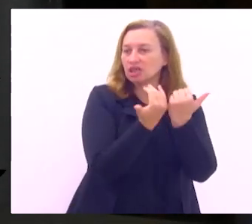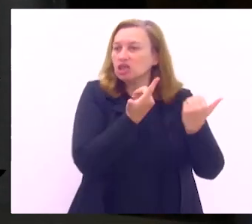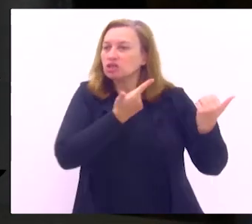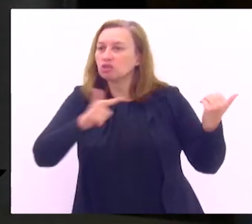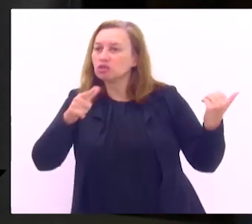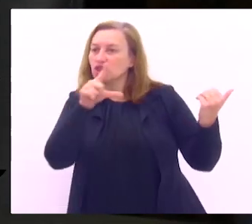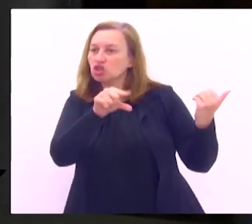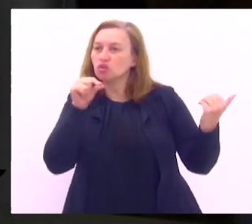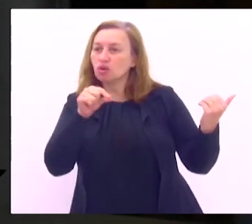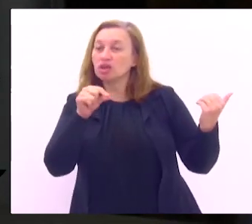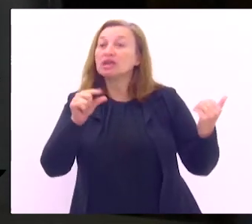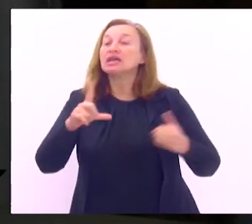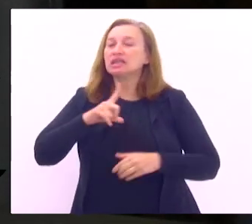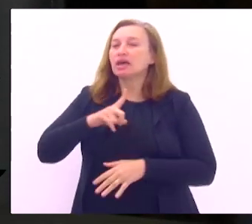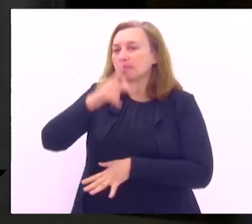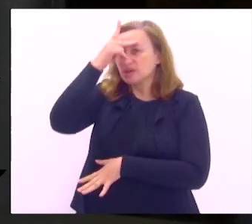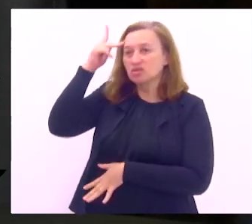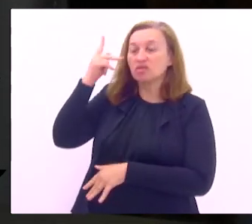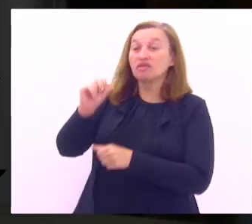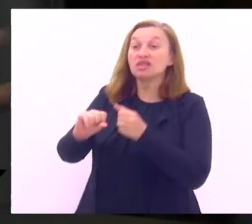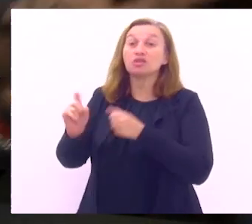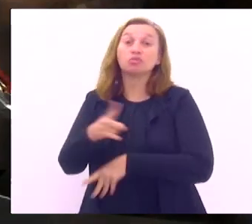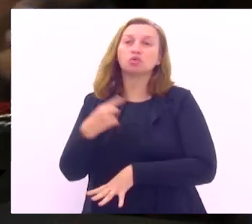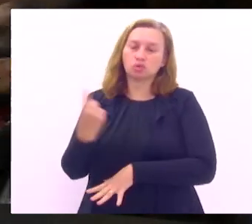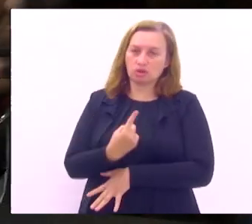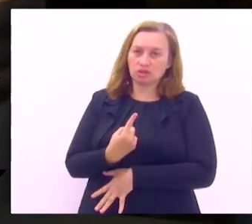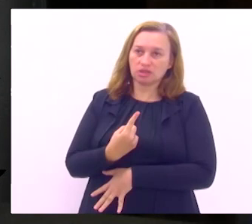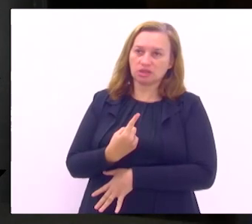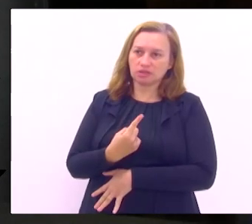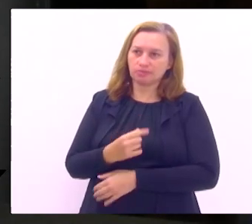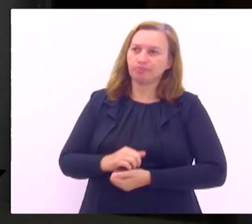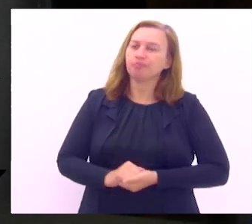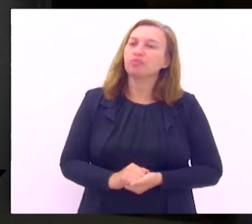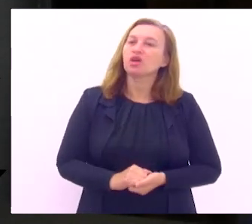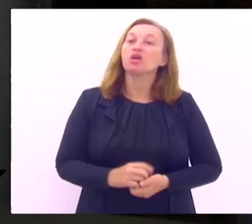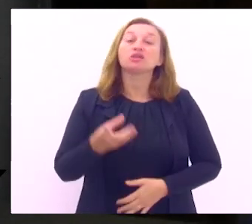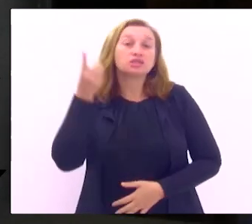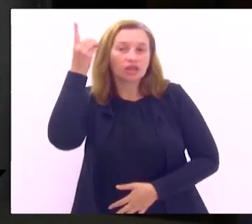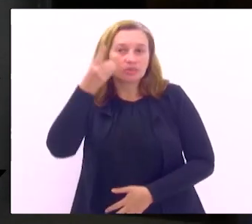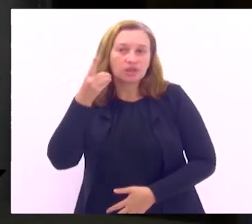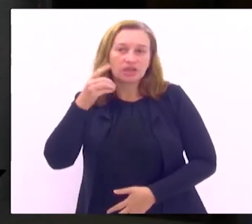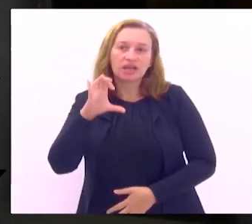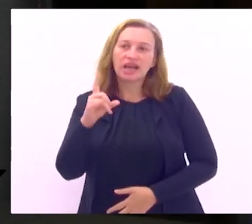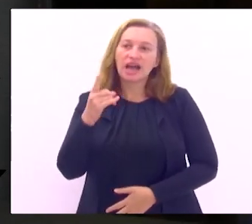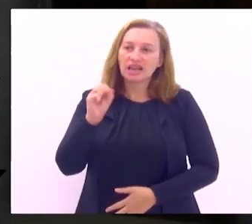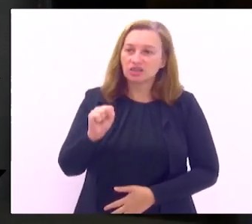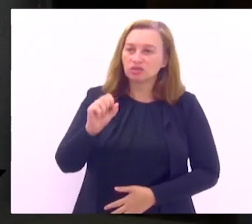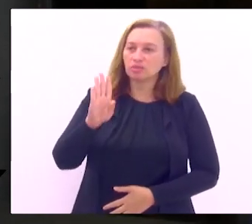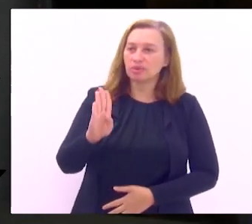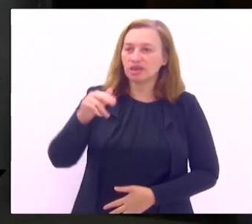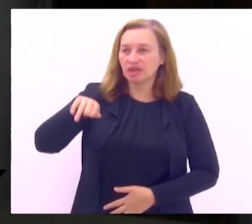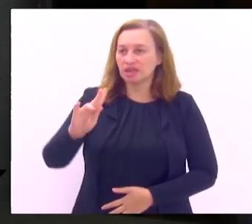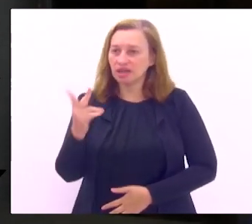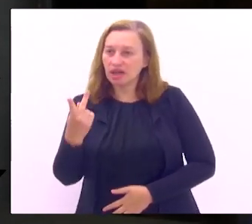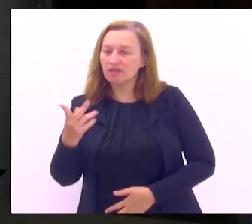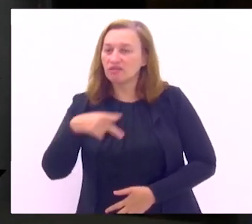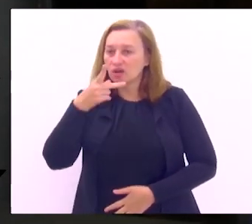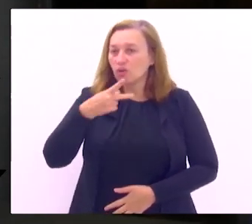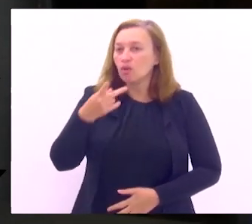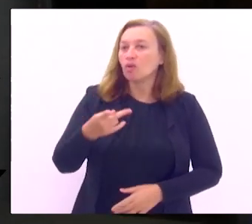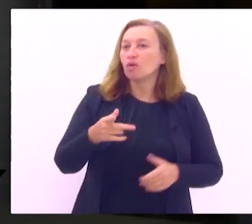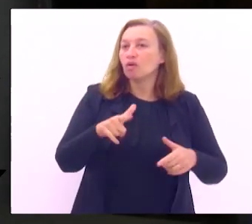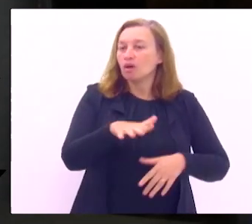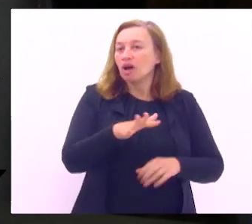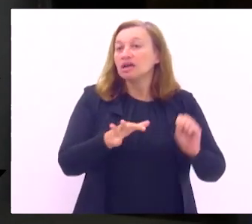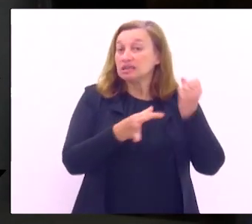essas escolhas por nós. E é o que o deputado Carlinhos BNH falou, a questão da segurança, a